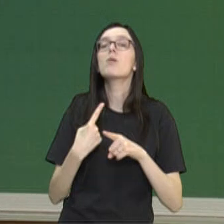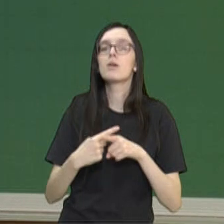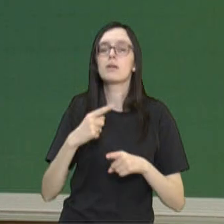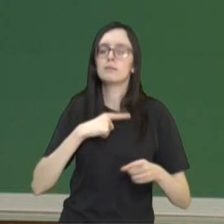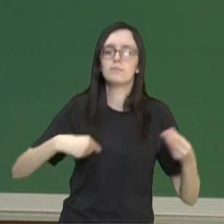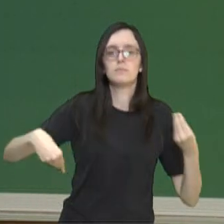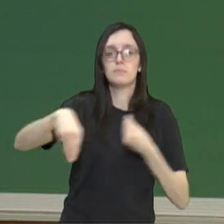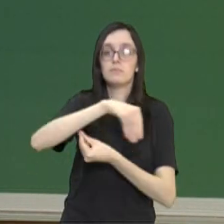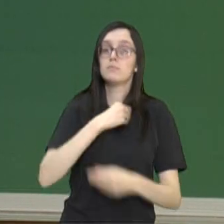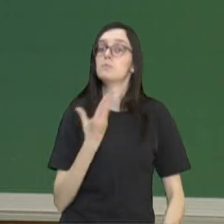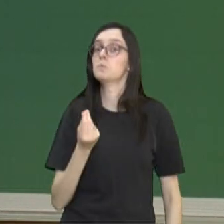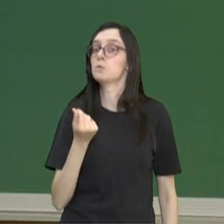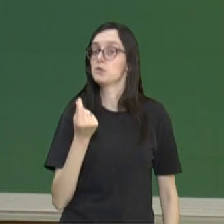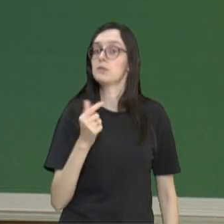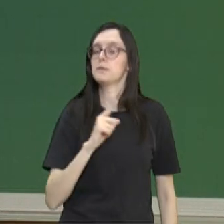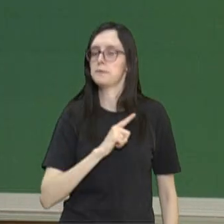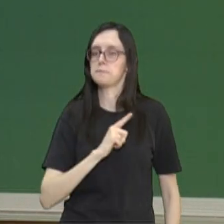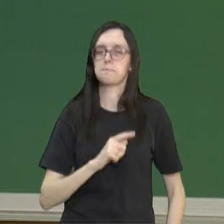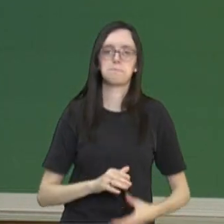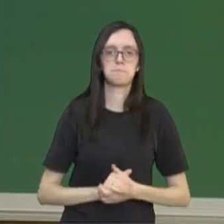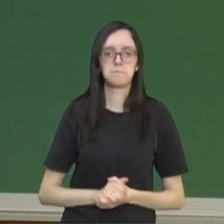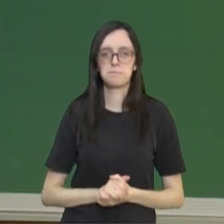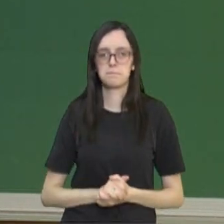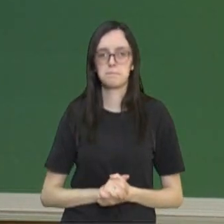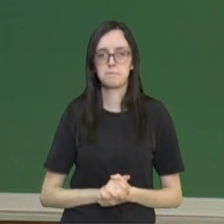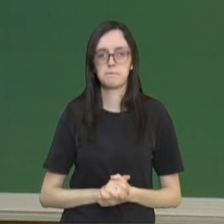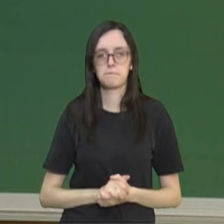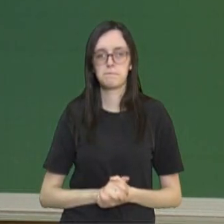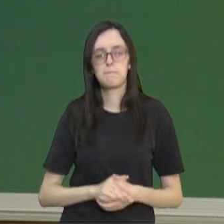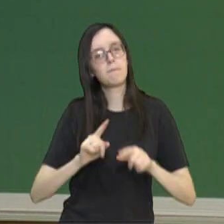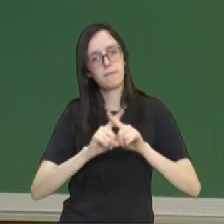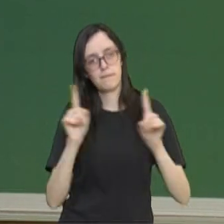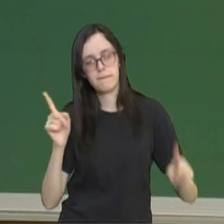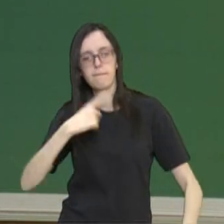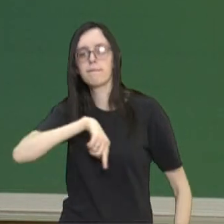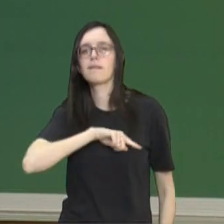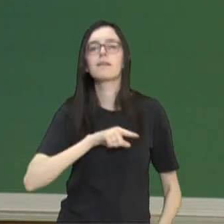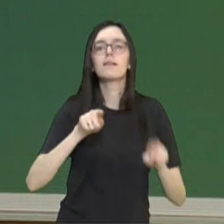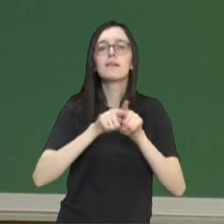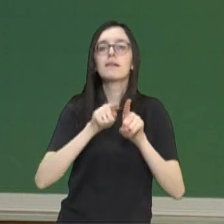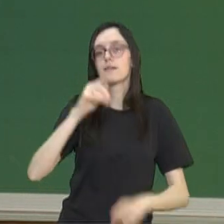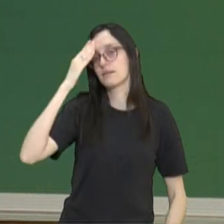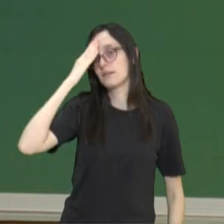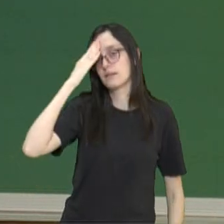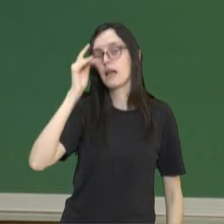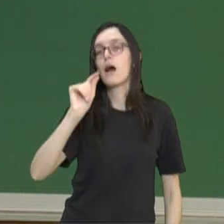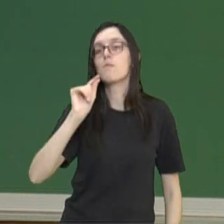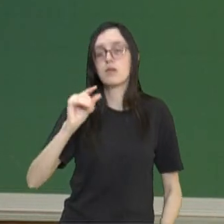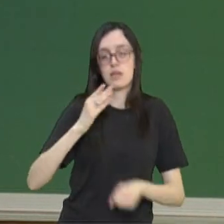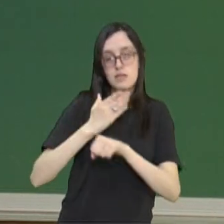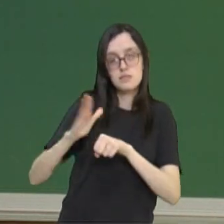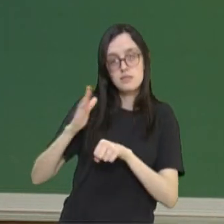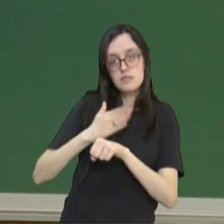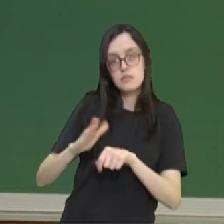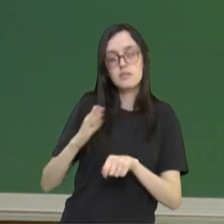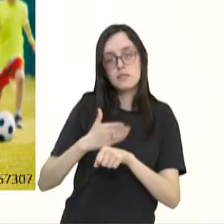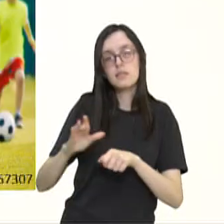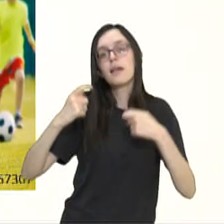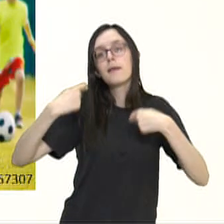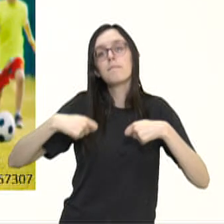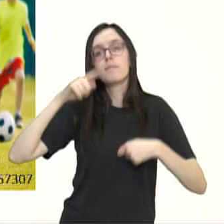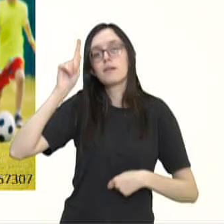internet, observem a diferença do espaço que o futebol ocupa em relação aos outros esportes, né?